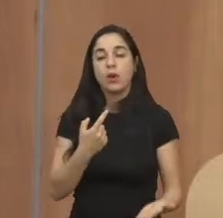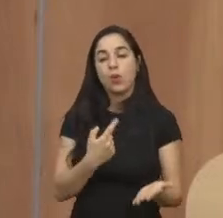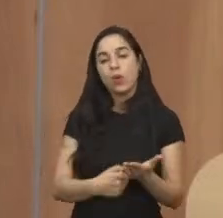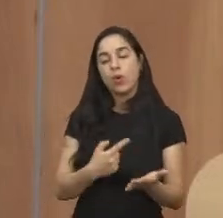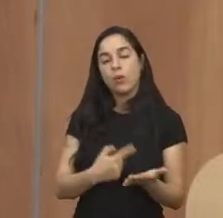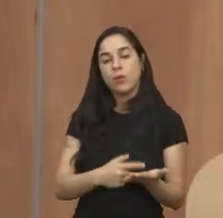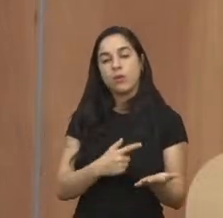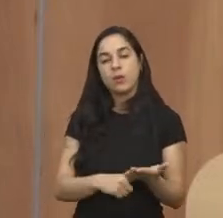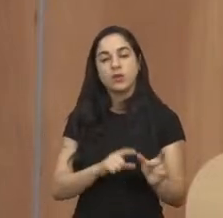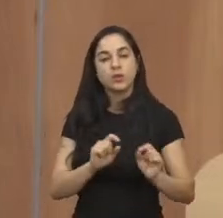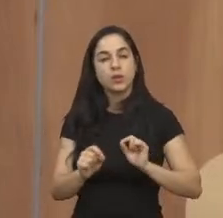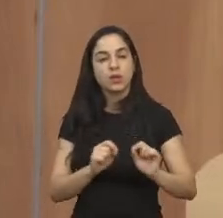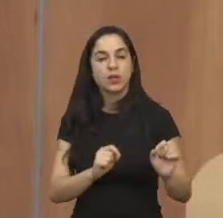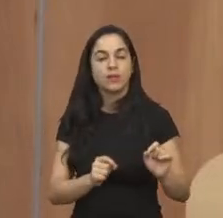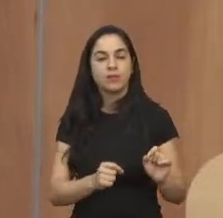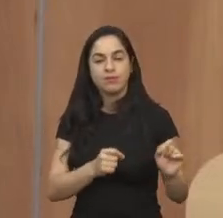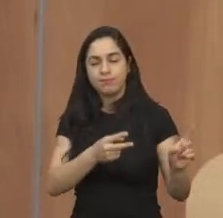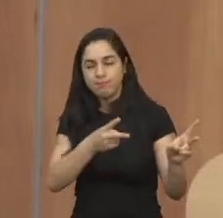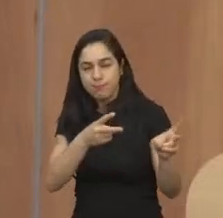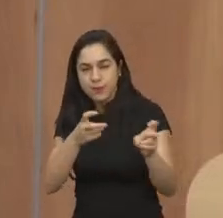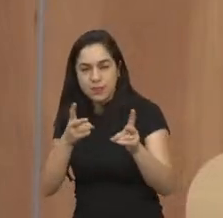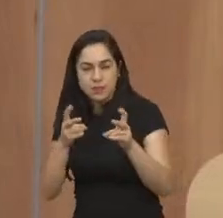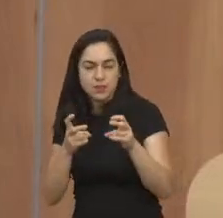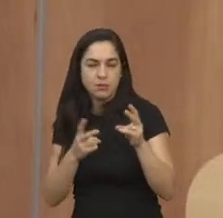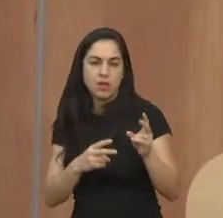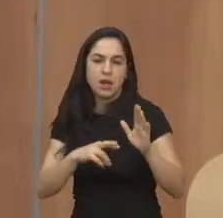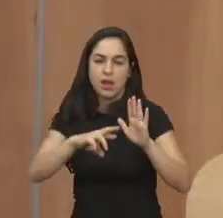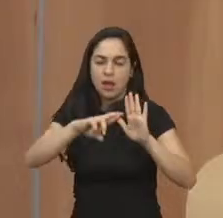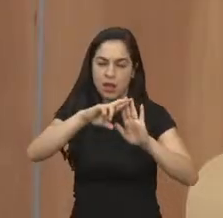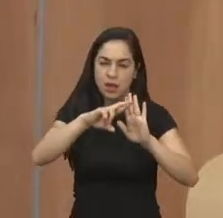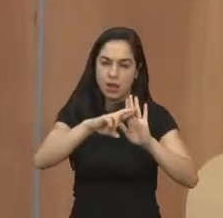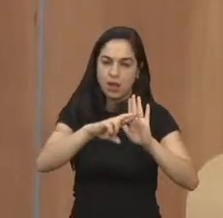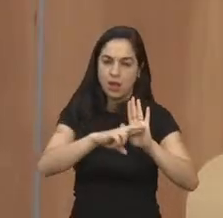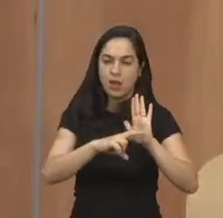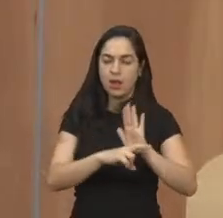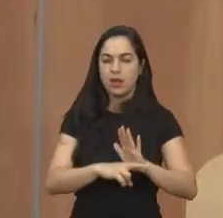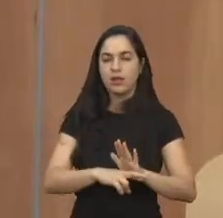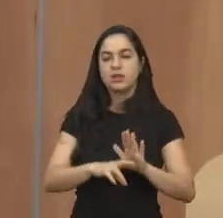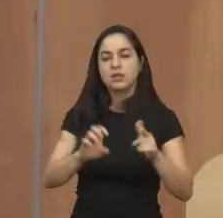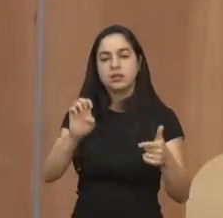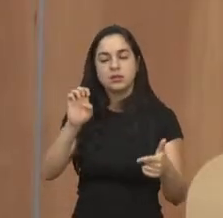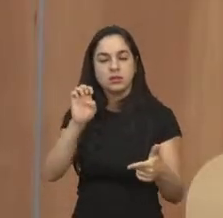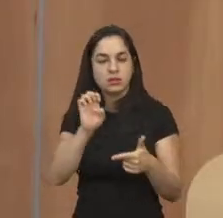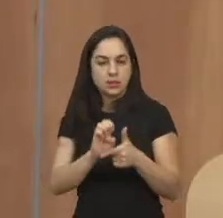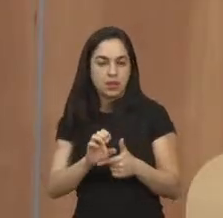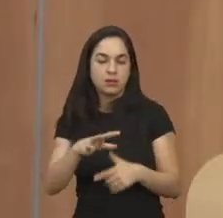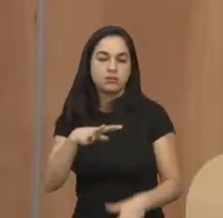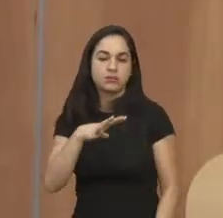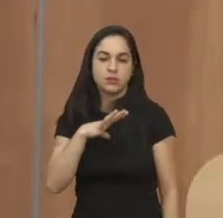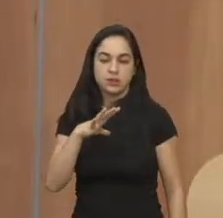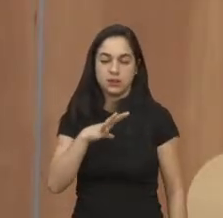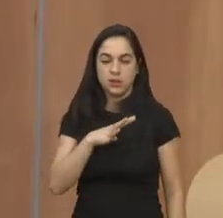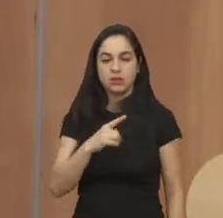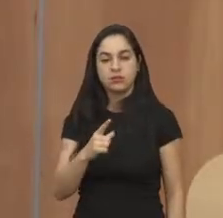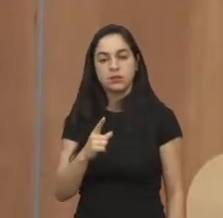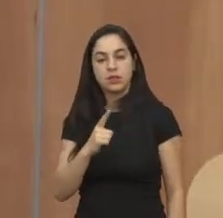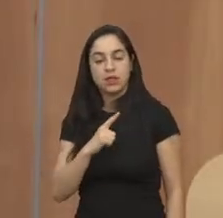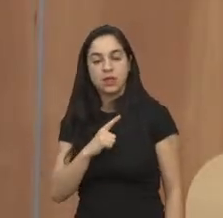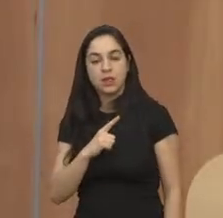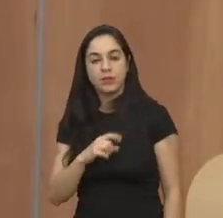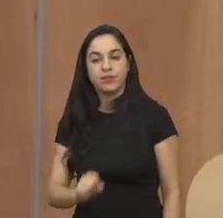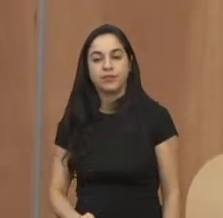caput observará as normas sanitárias federais, estaduais e municipais vigentes. Artigo 4º, essa lei entra em